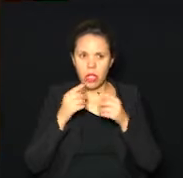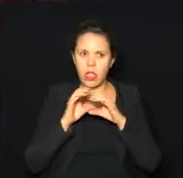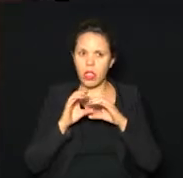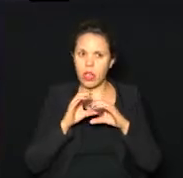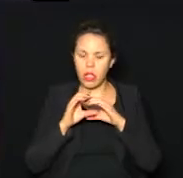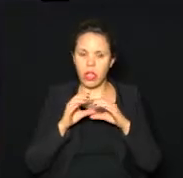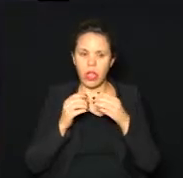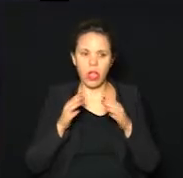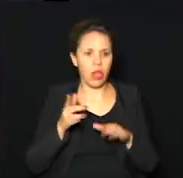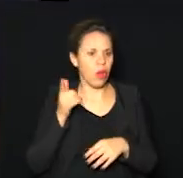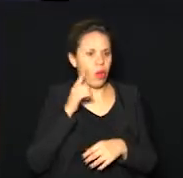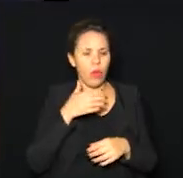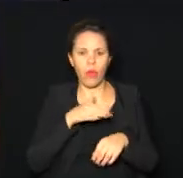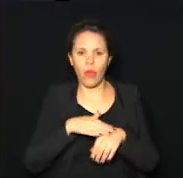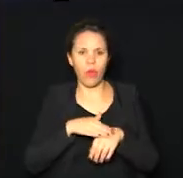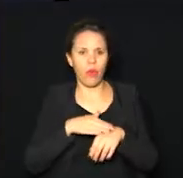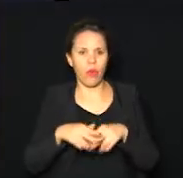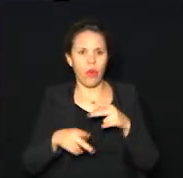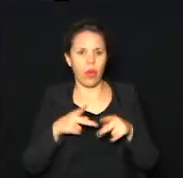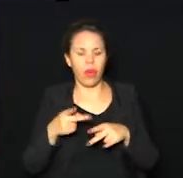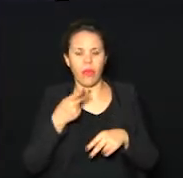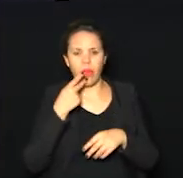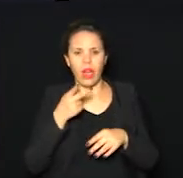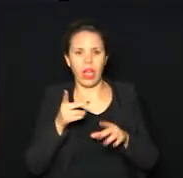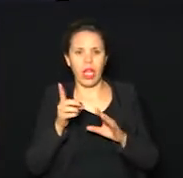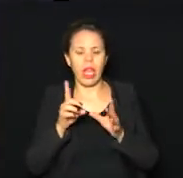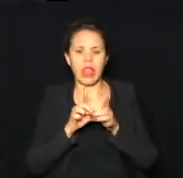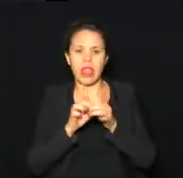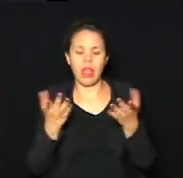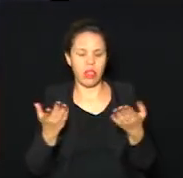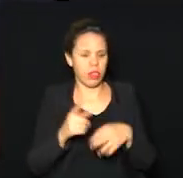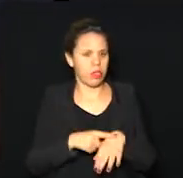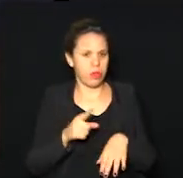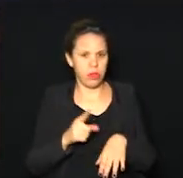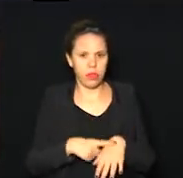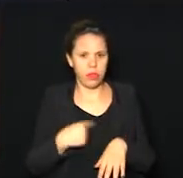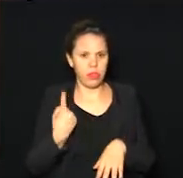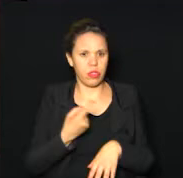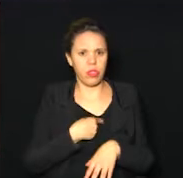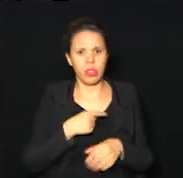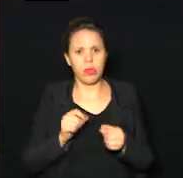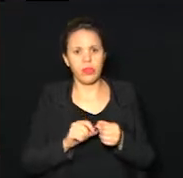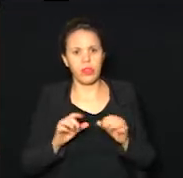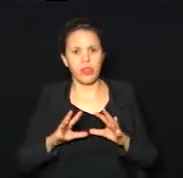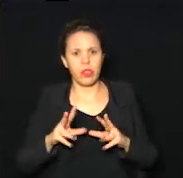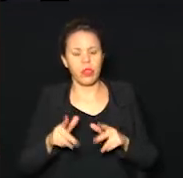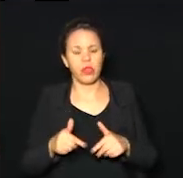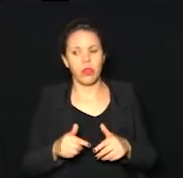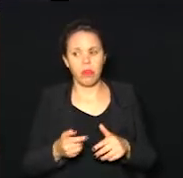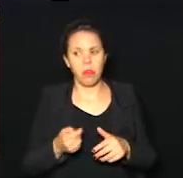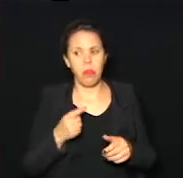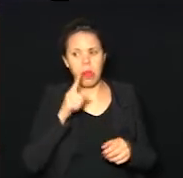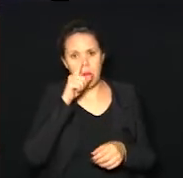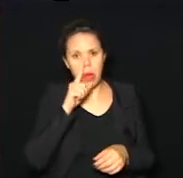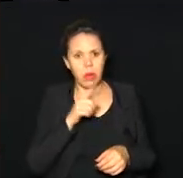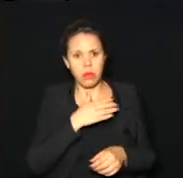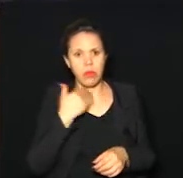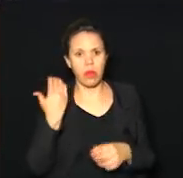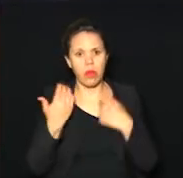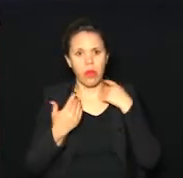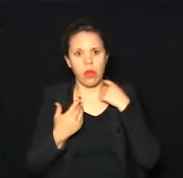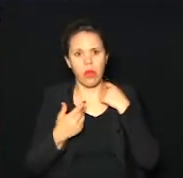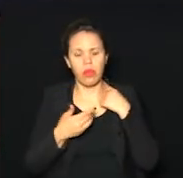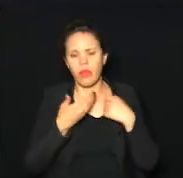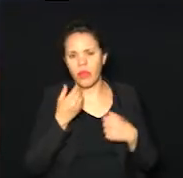Se nós não conversarmos com as pessoas que se dizem democráticos nesse momento, nós estamos fadados a todos morrerem, a todos ser executados. Não